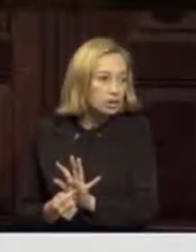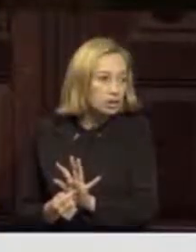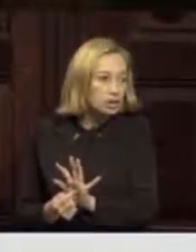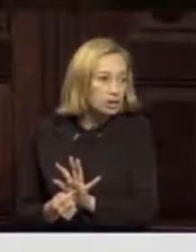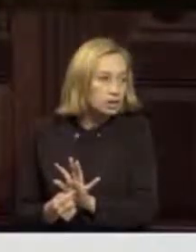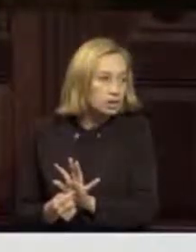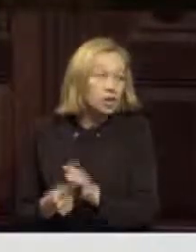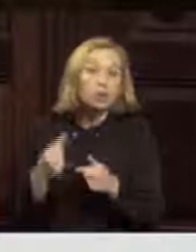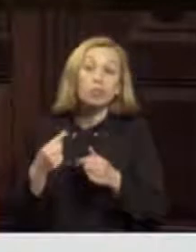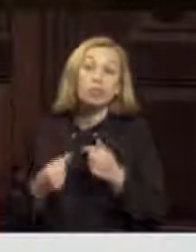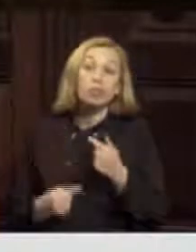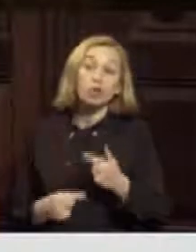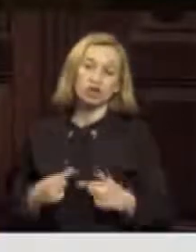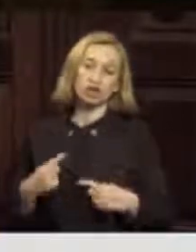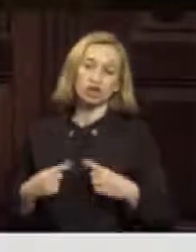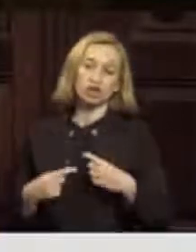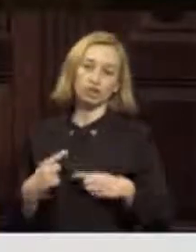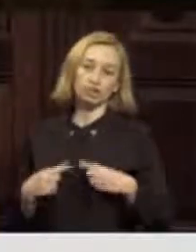uma política